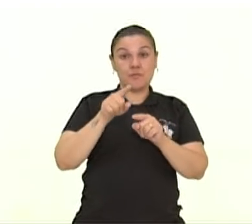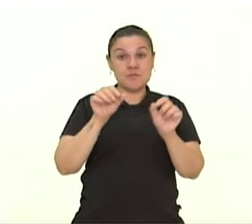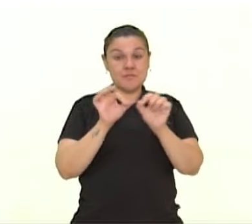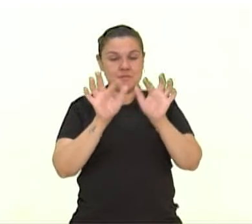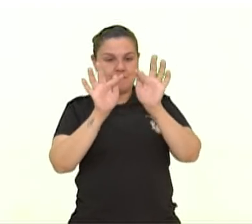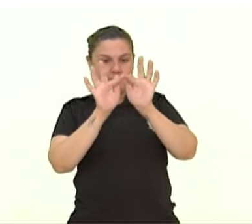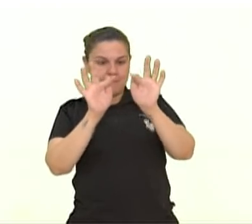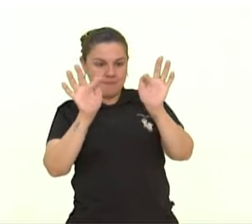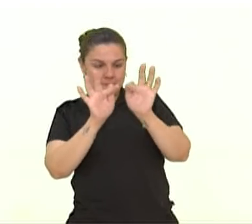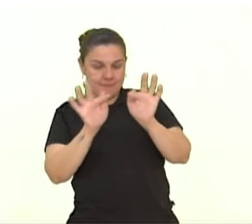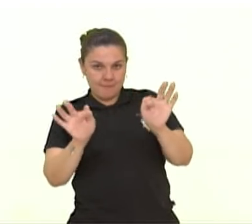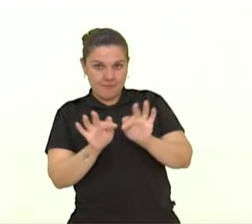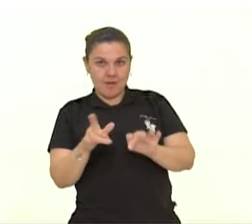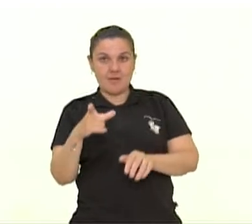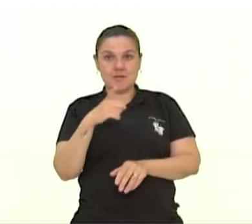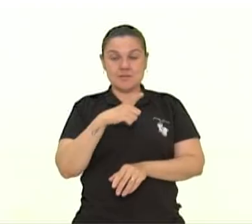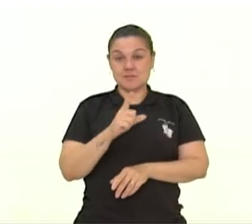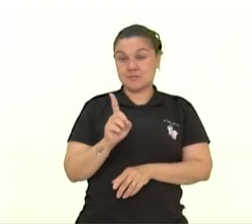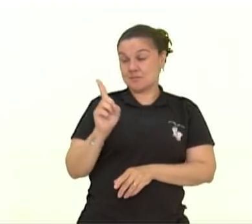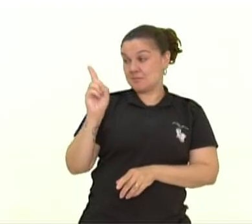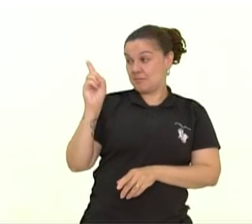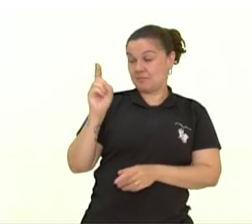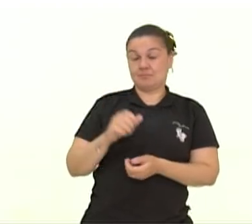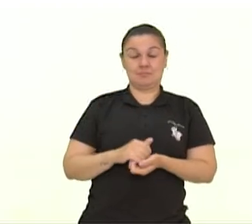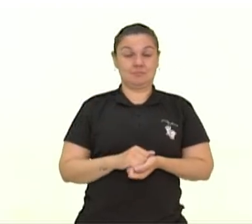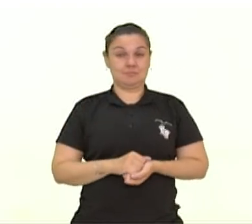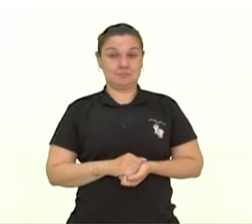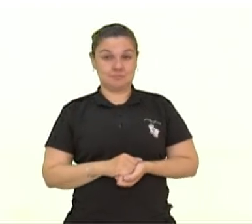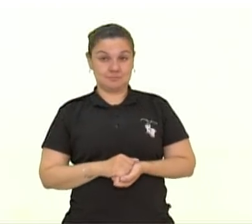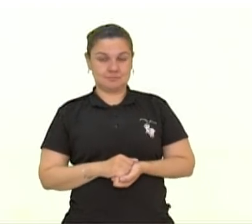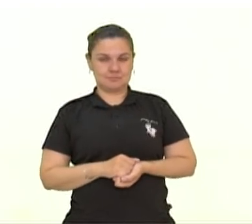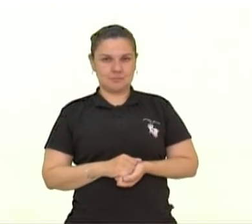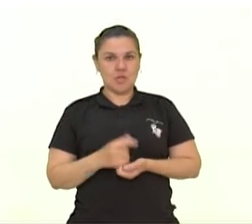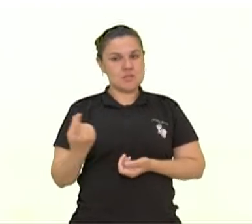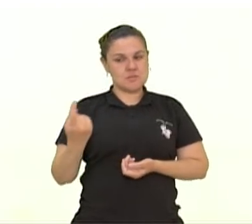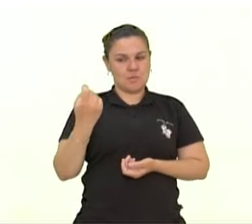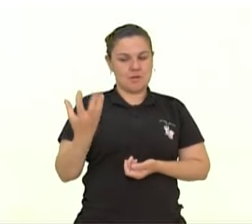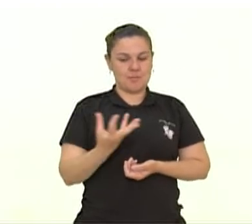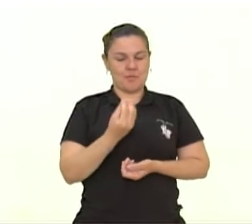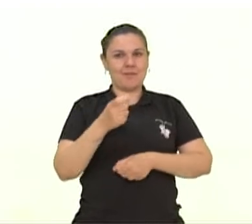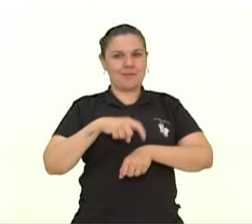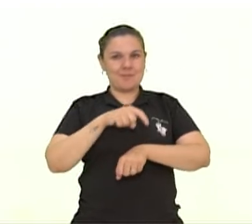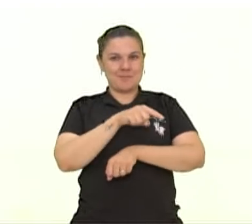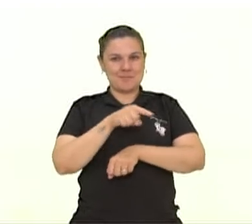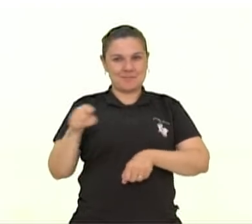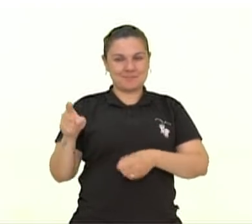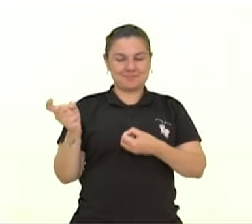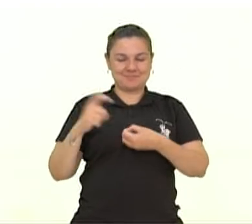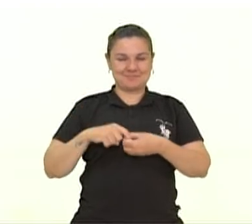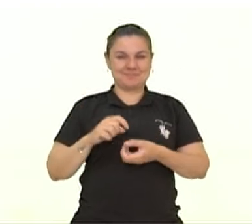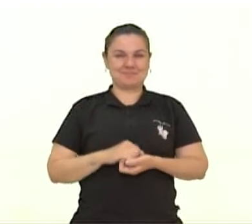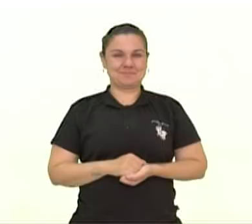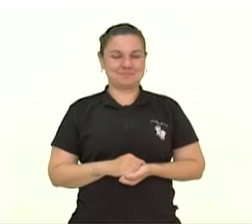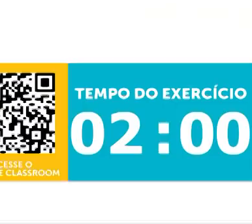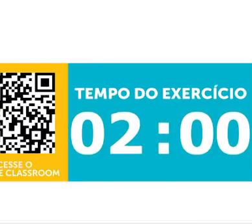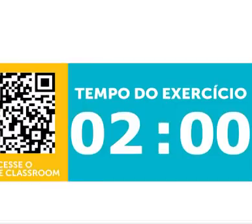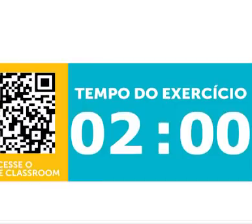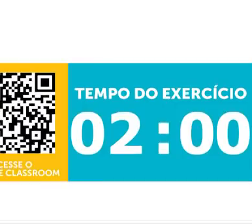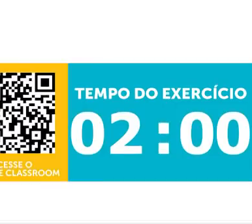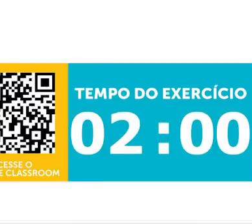frases utilizando os verbos intervir e conter, no singular e no plural. Mais um tempinho aí para esse exercício.